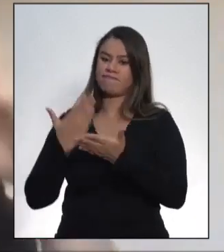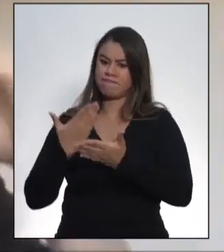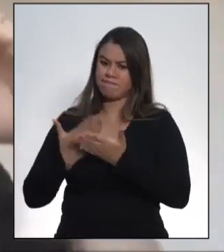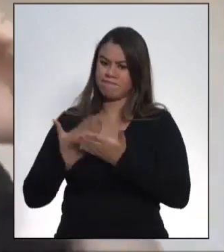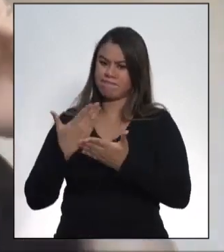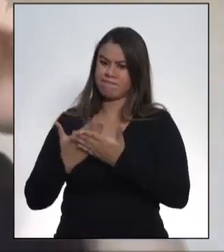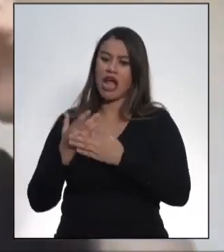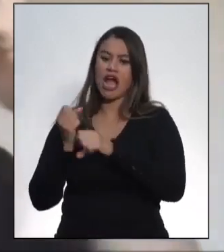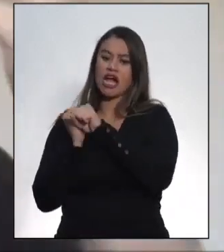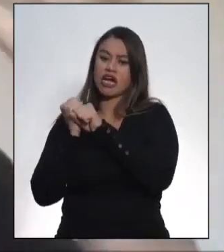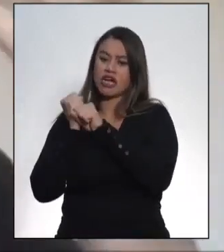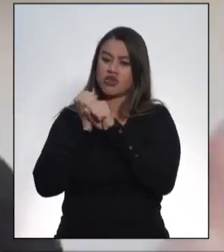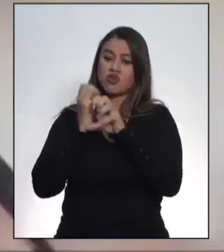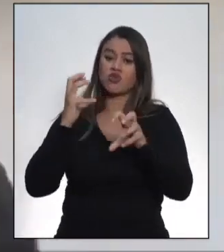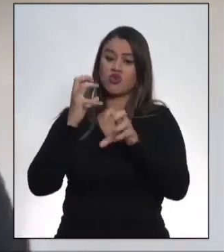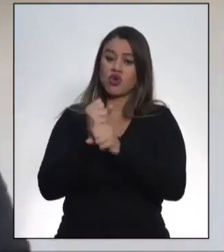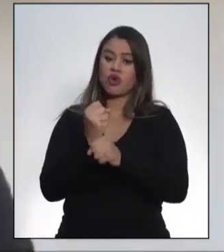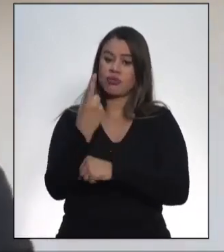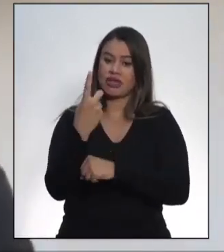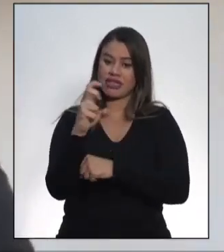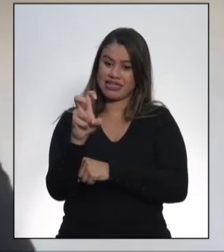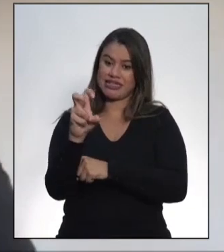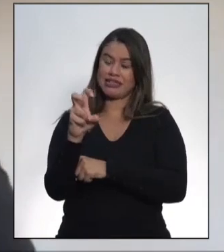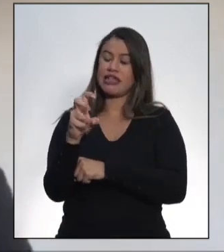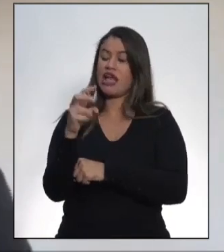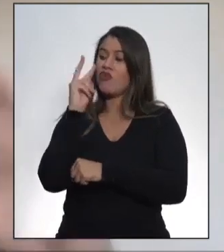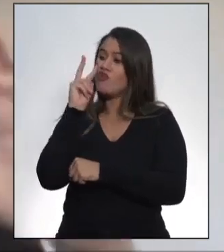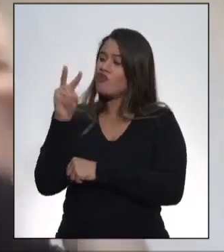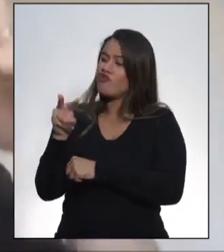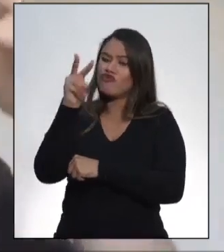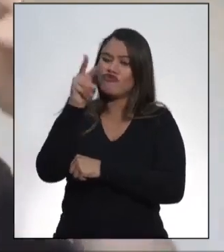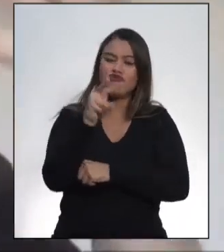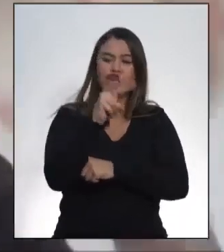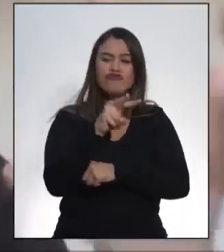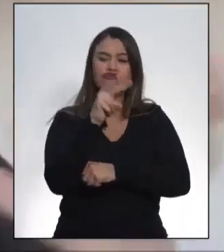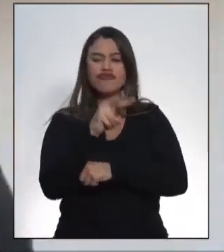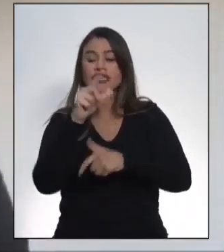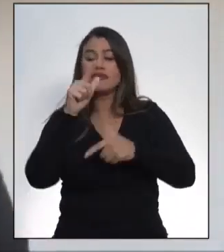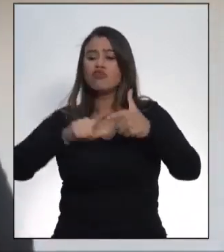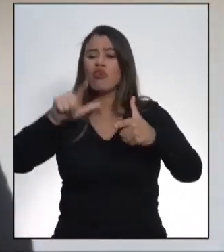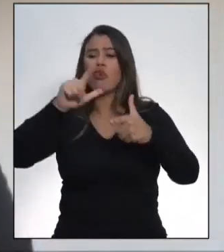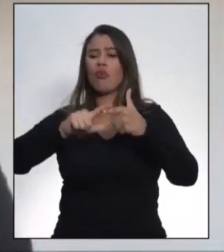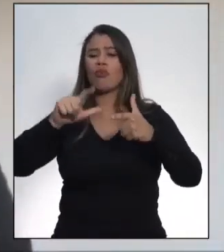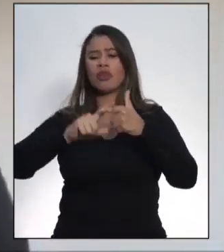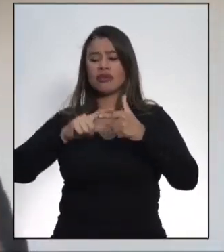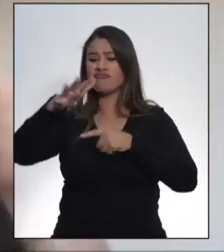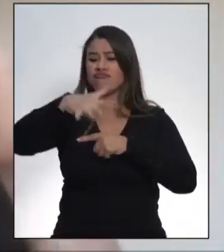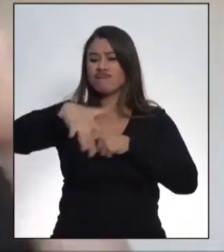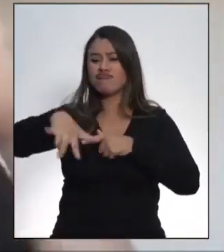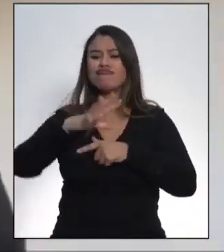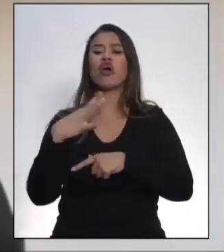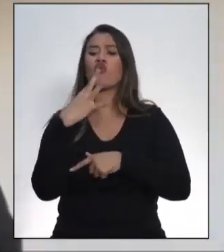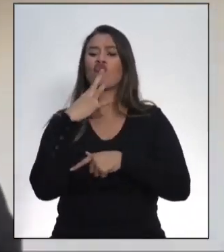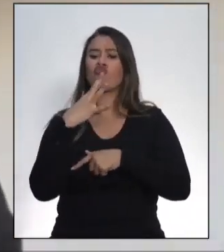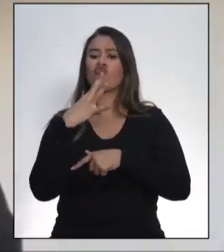trabalhando com educação, eu sabia quais problemas eu queria resolver, eu conhecia muito bem esse setor, eu escolhi esse